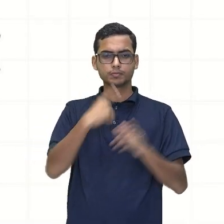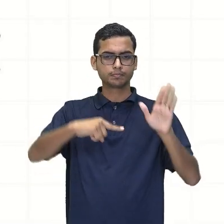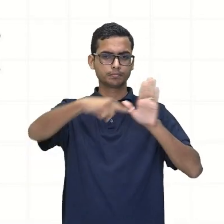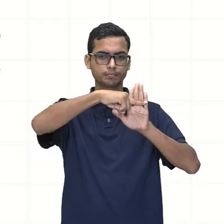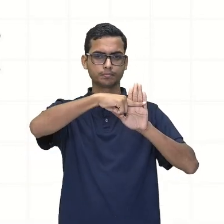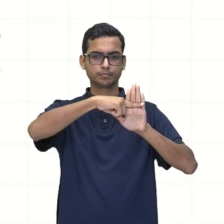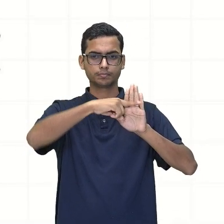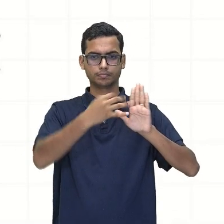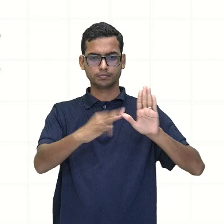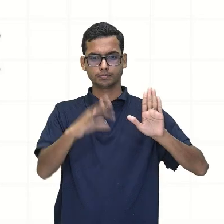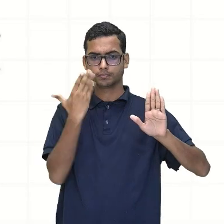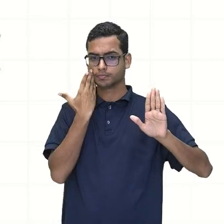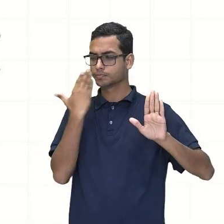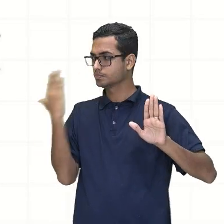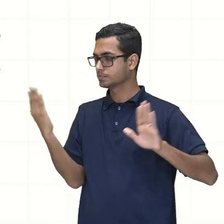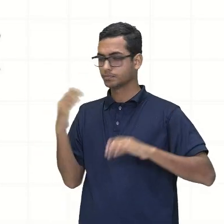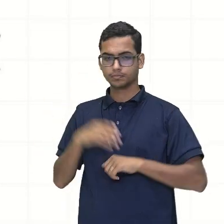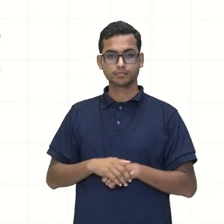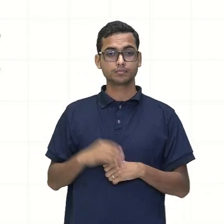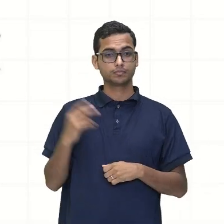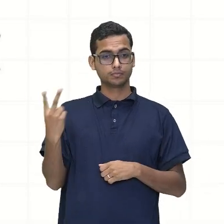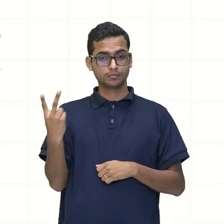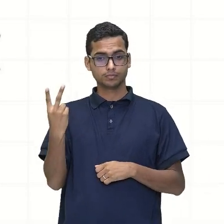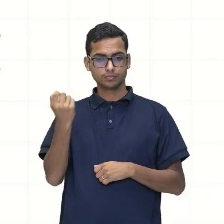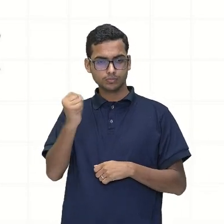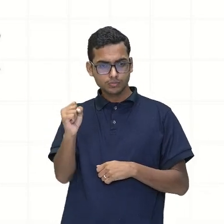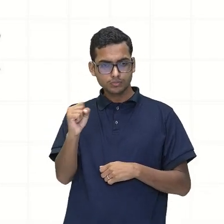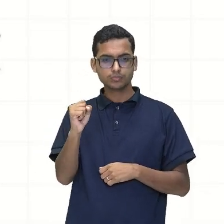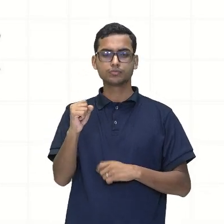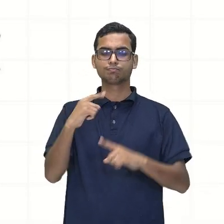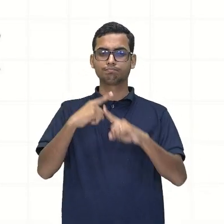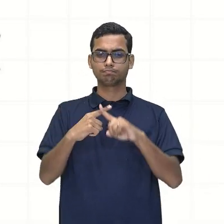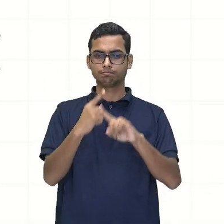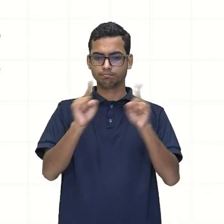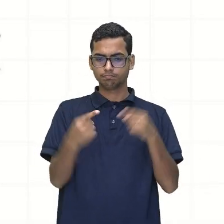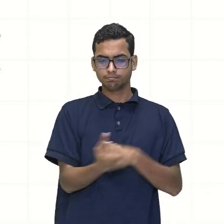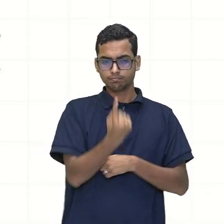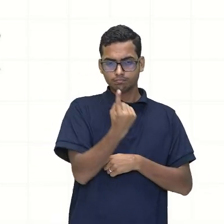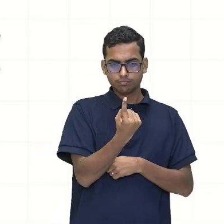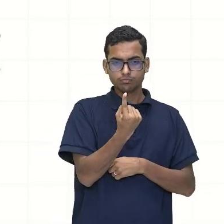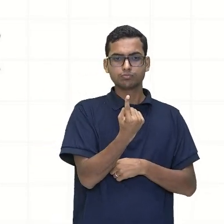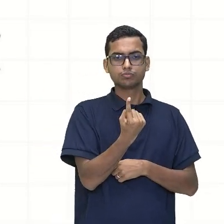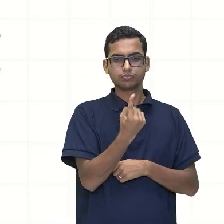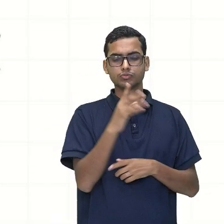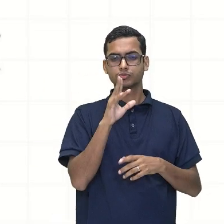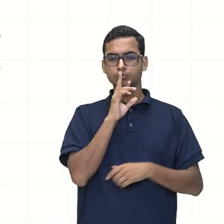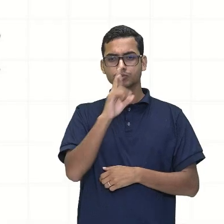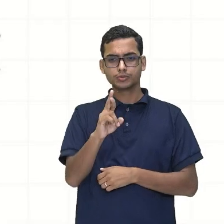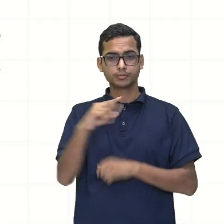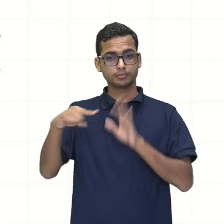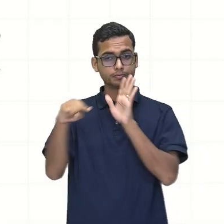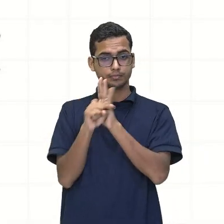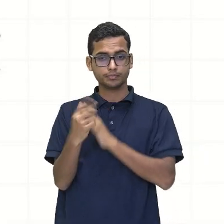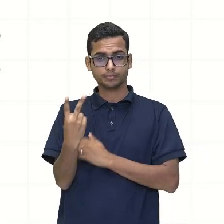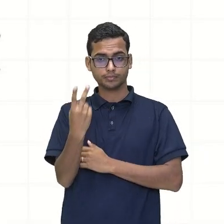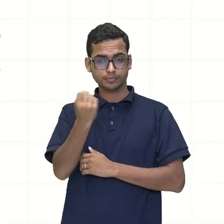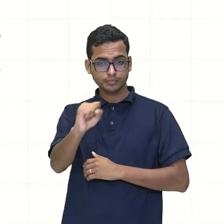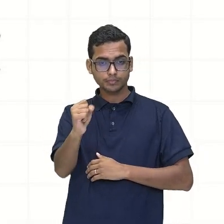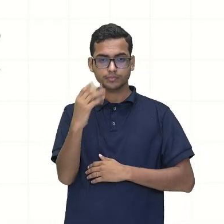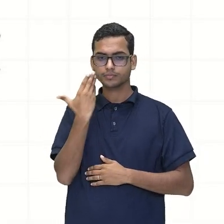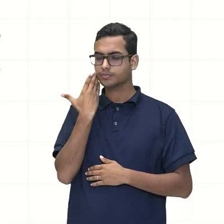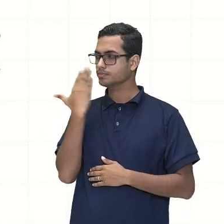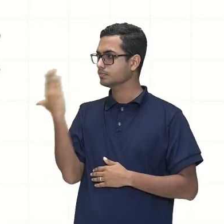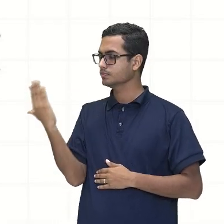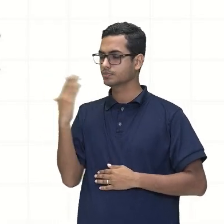negativo. E 28 vezes 1 é 28. O que aconteceu com o mais